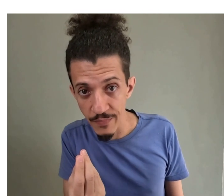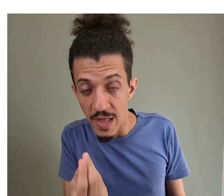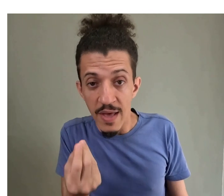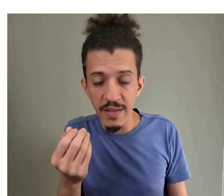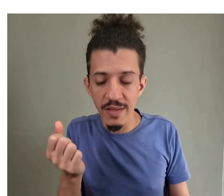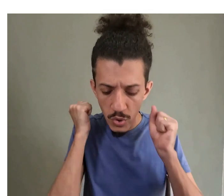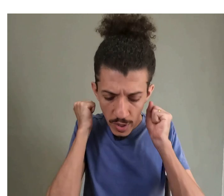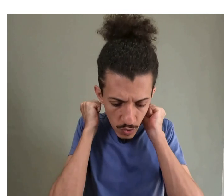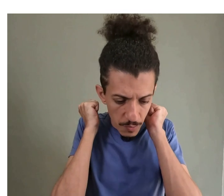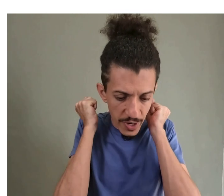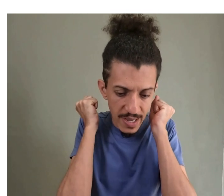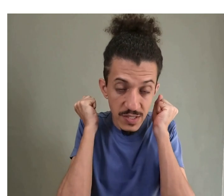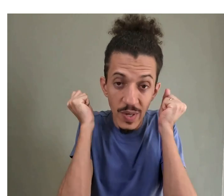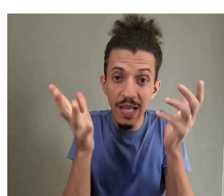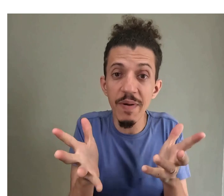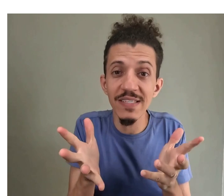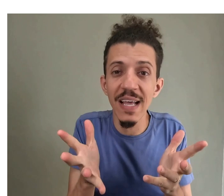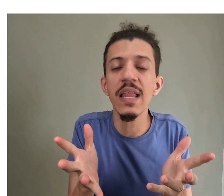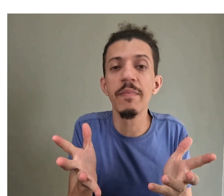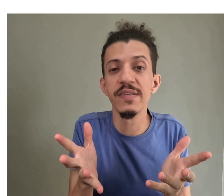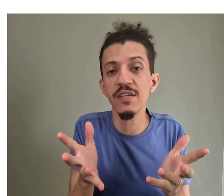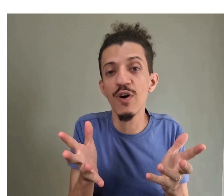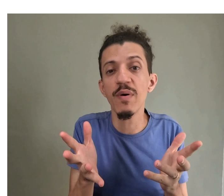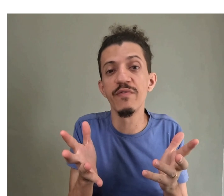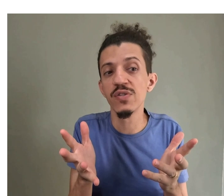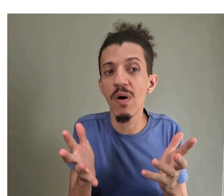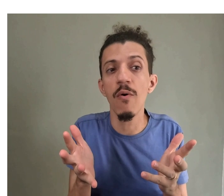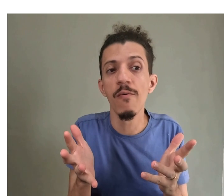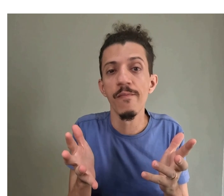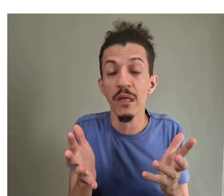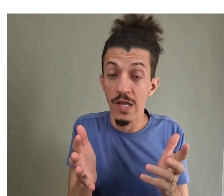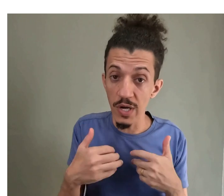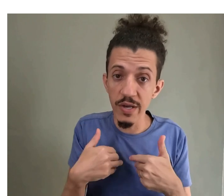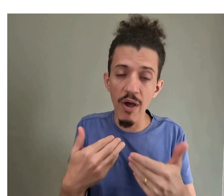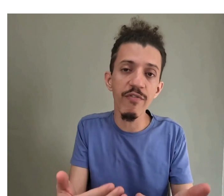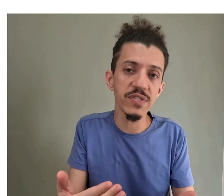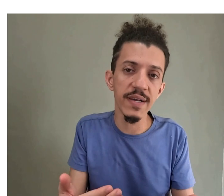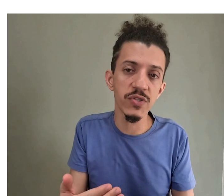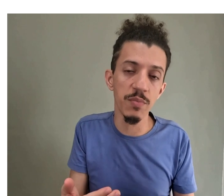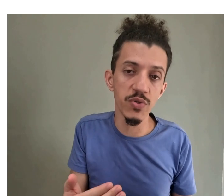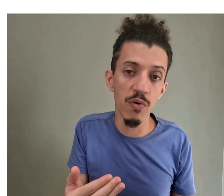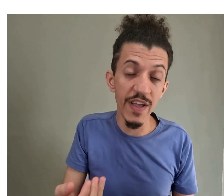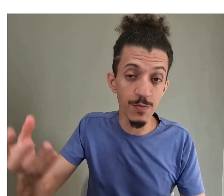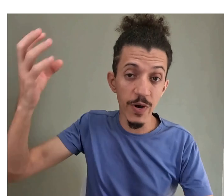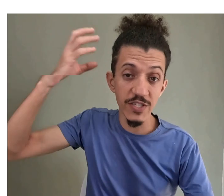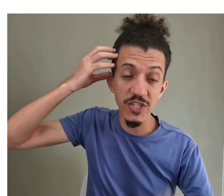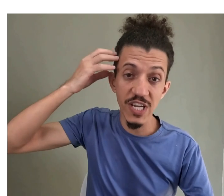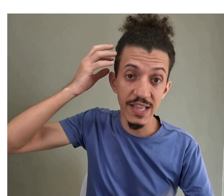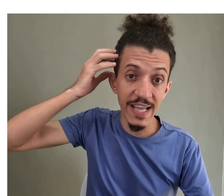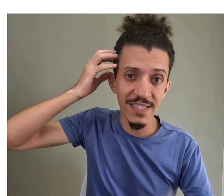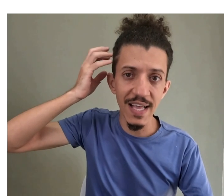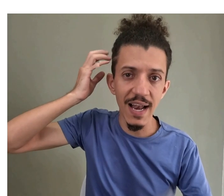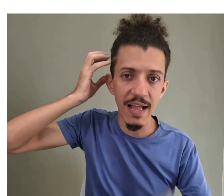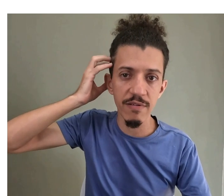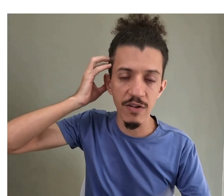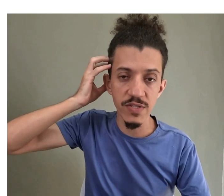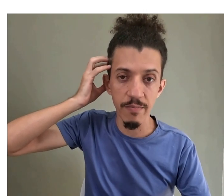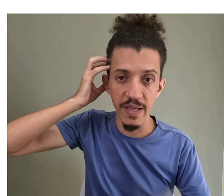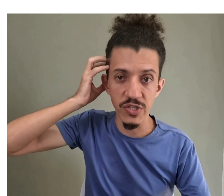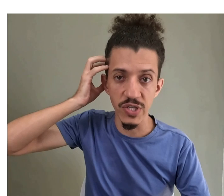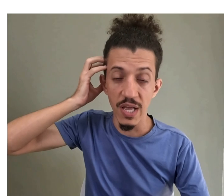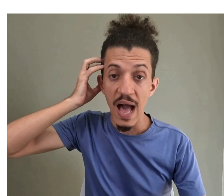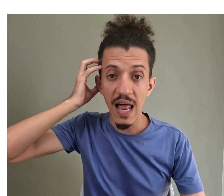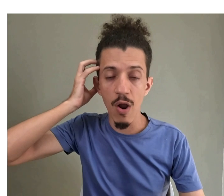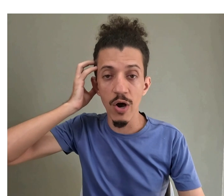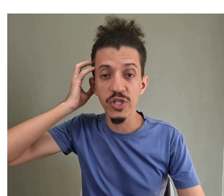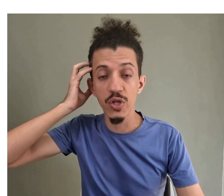português, então toda a comunicação em Libras é de forma visual. Só que eu e você que somos ouvintes, por a gente já ter instalado na nossa